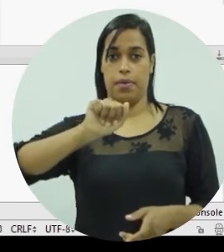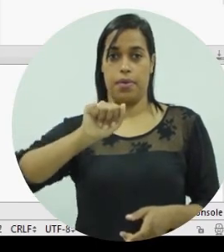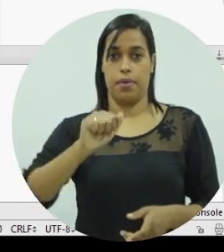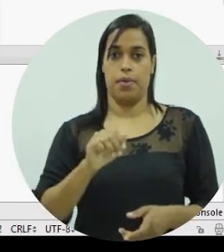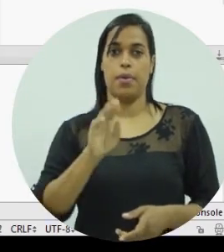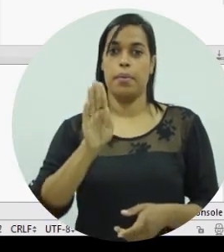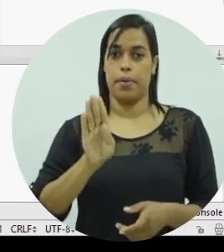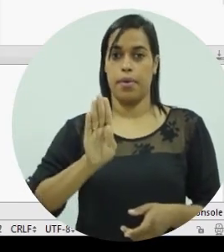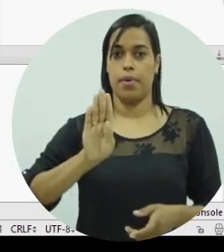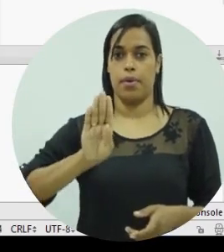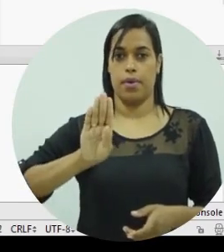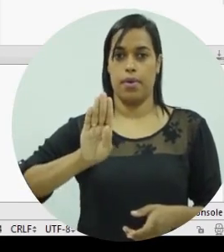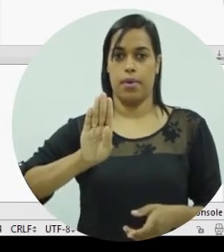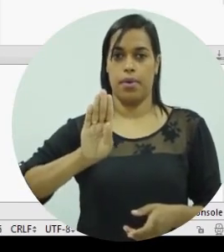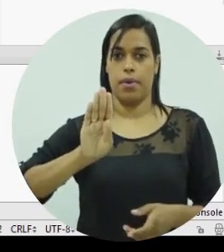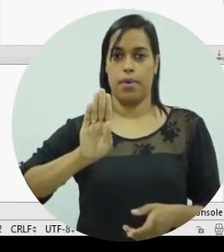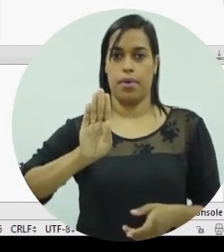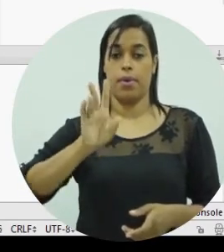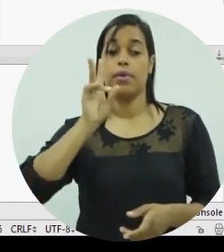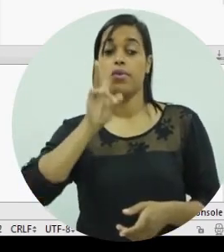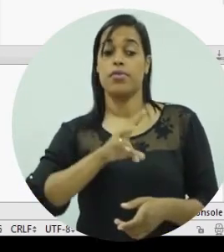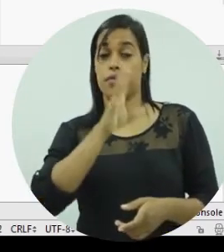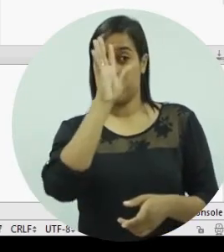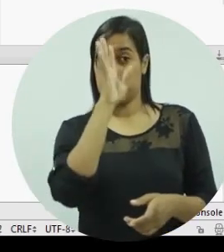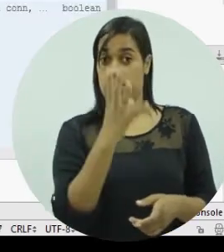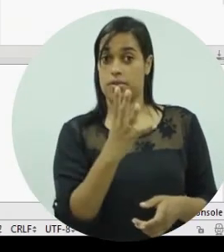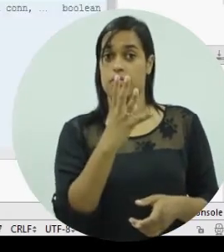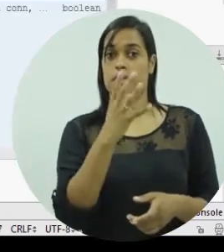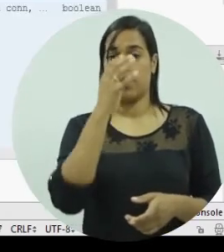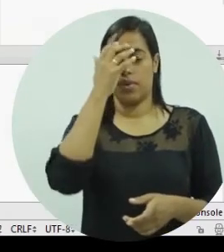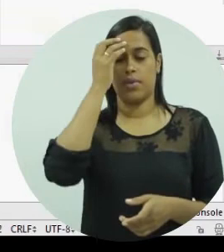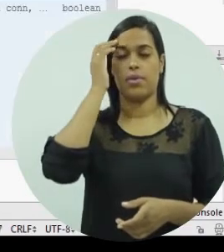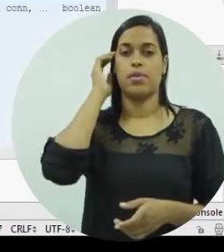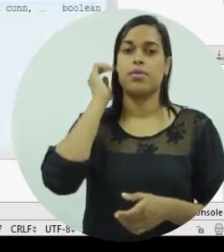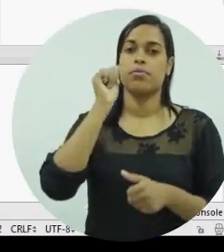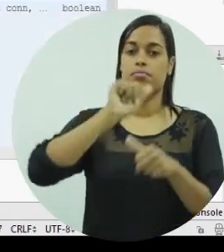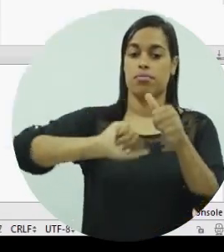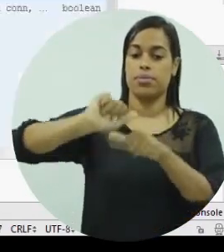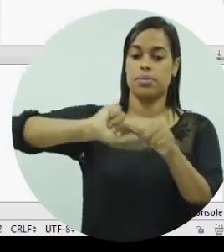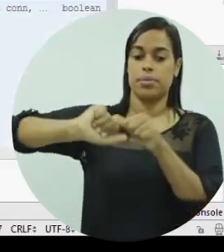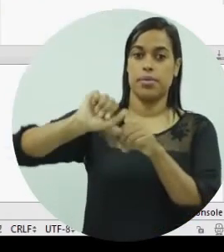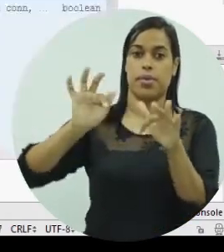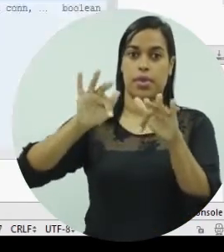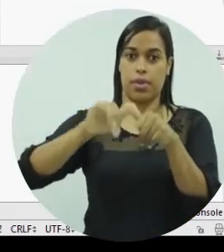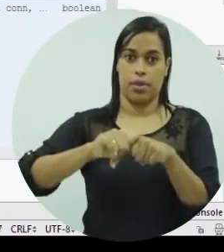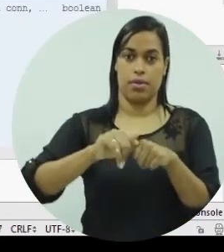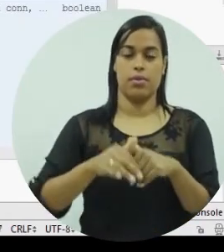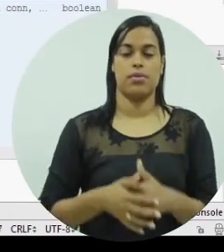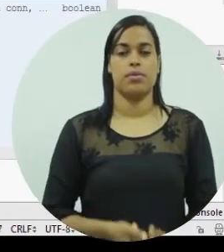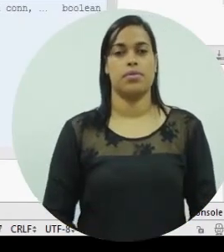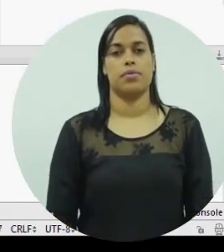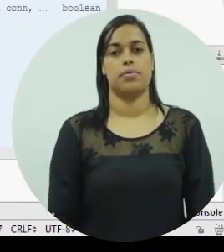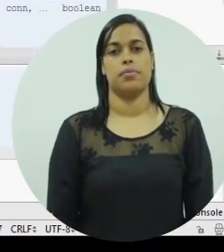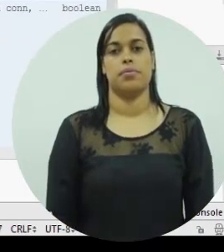e B, para a gente ver os resultados das variáveis finais.